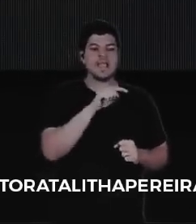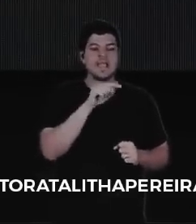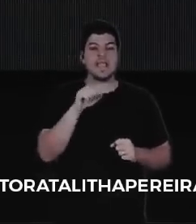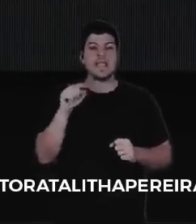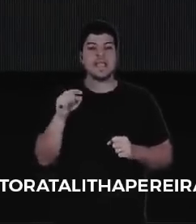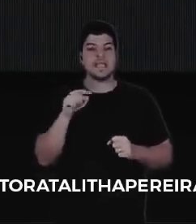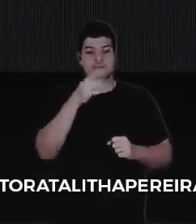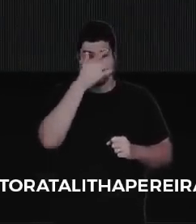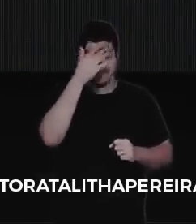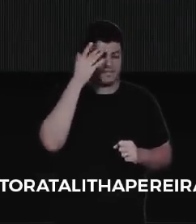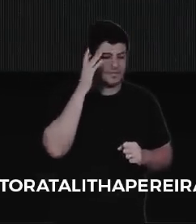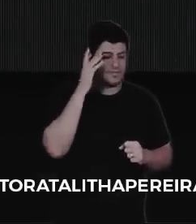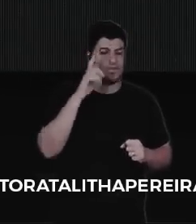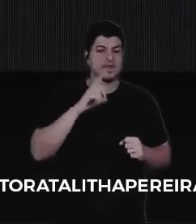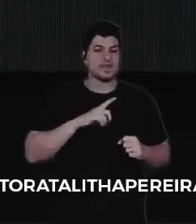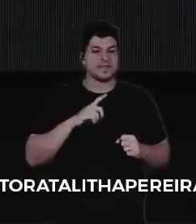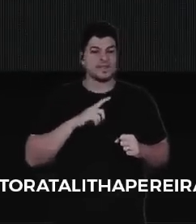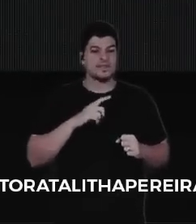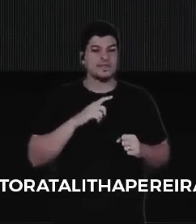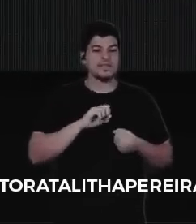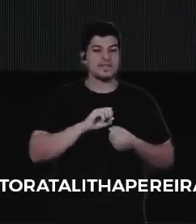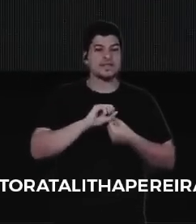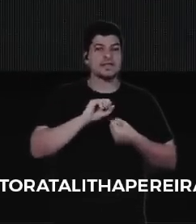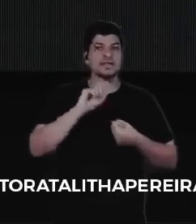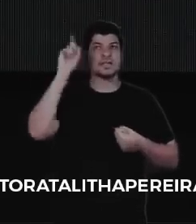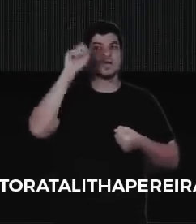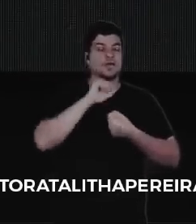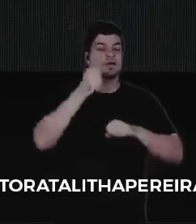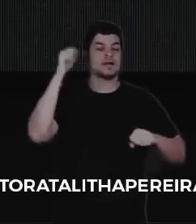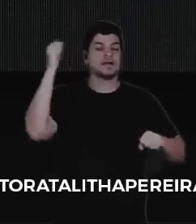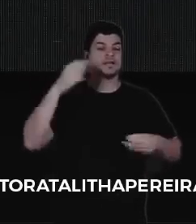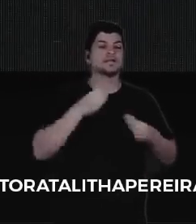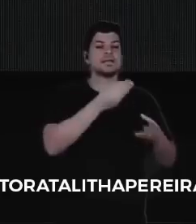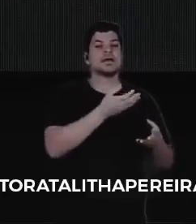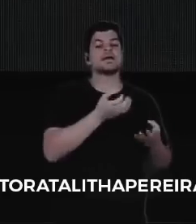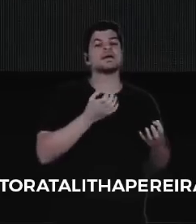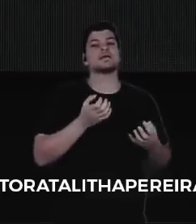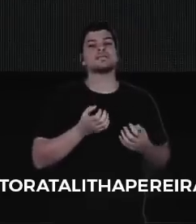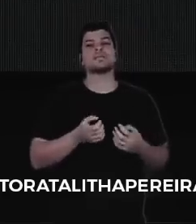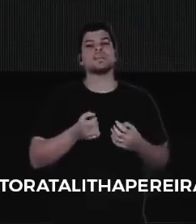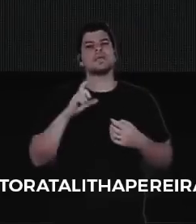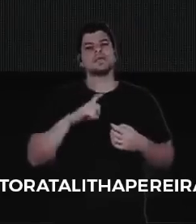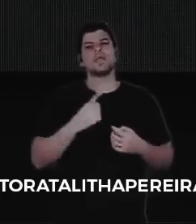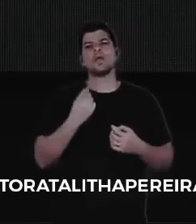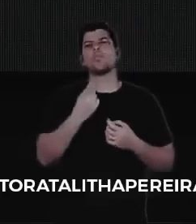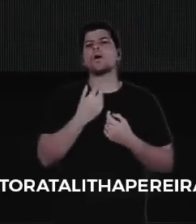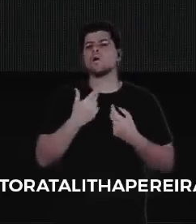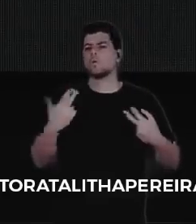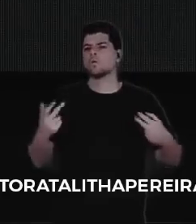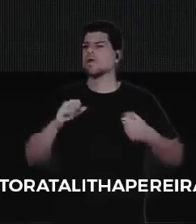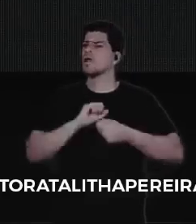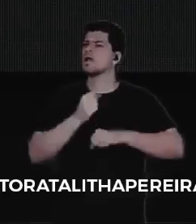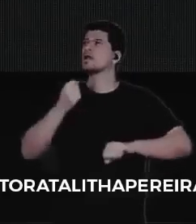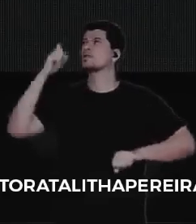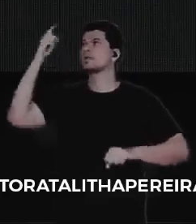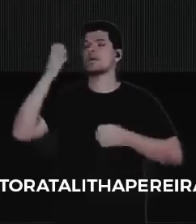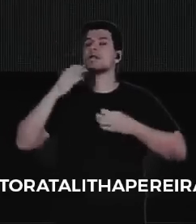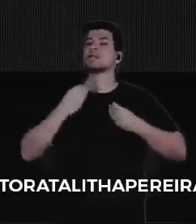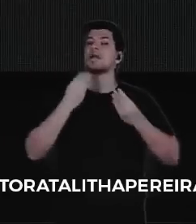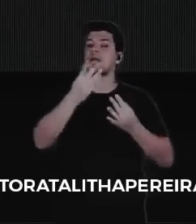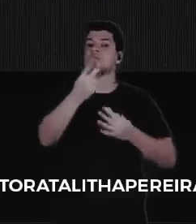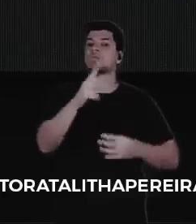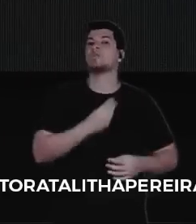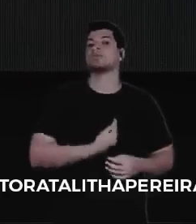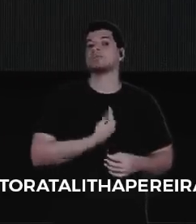propósitos. Tem algo grande de Deus dentro de você, na sua vida. E por isso que o diabo